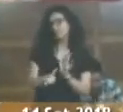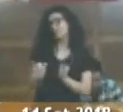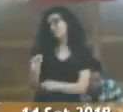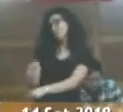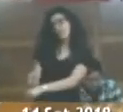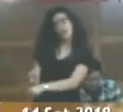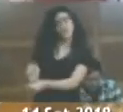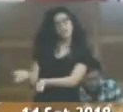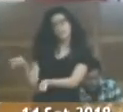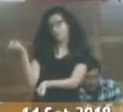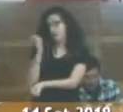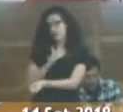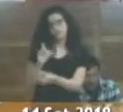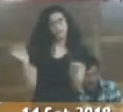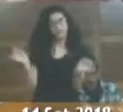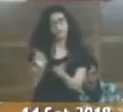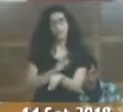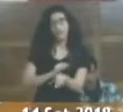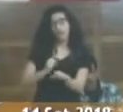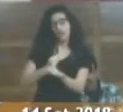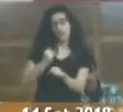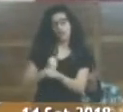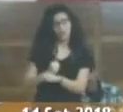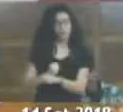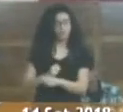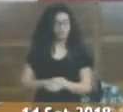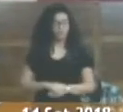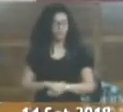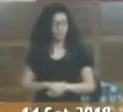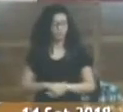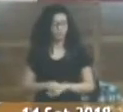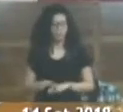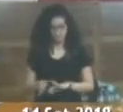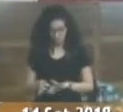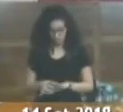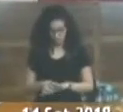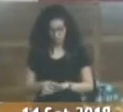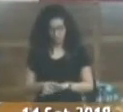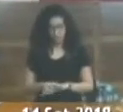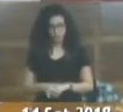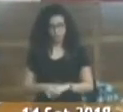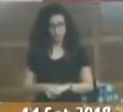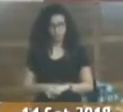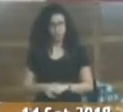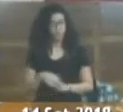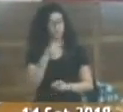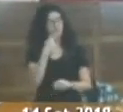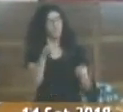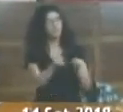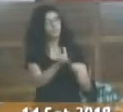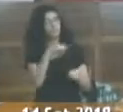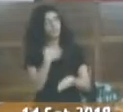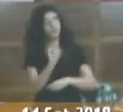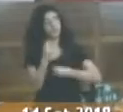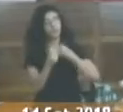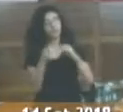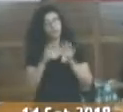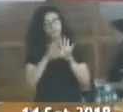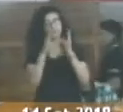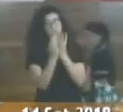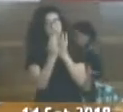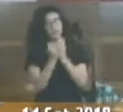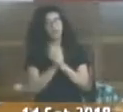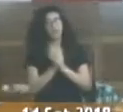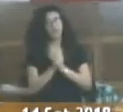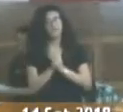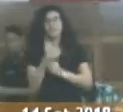não conseguiram terminar nem o da aldeia Sapucai, que foi a primeira aldeia que eles começaram, né? Então, dizer também que a gente, enquanto comunidade tradicional, a